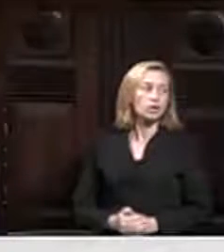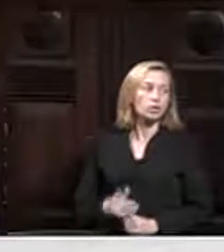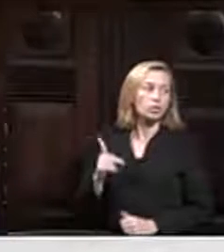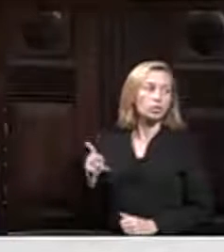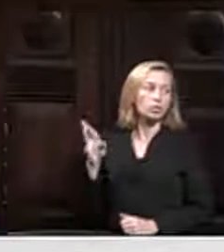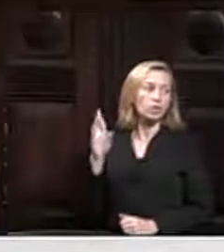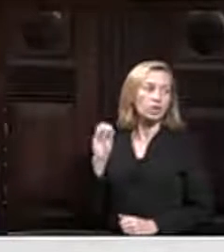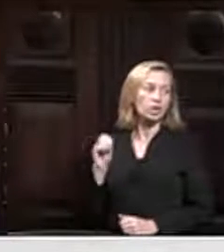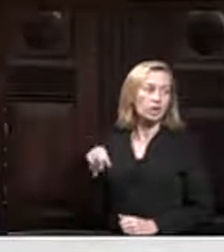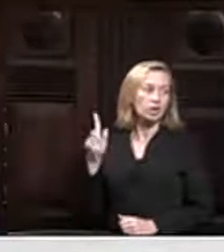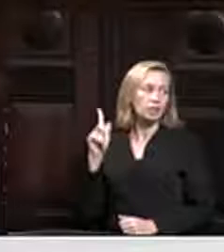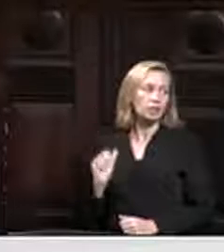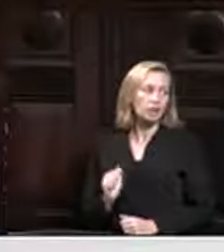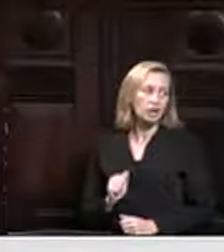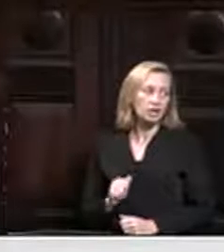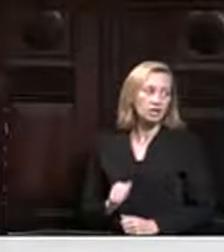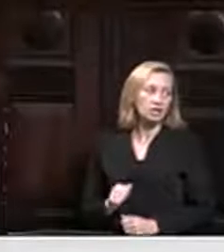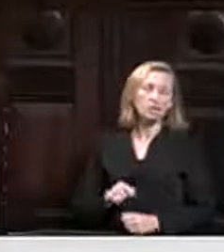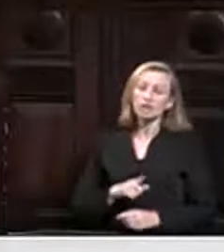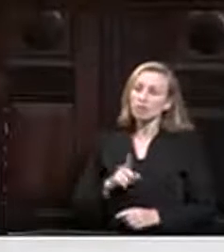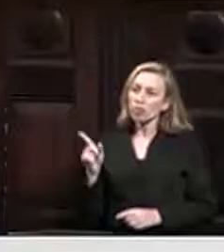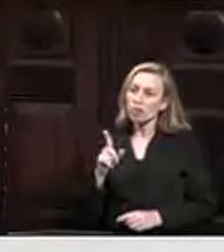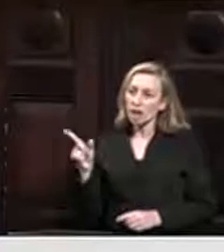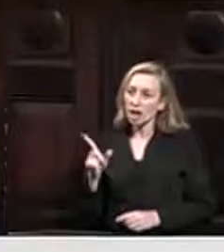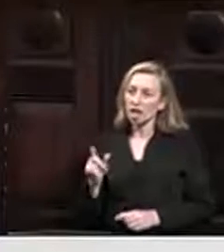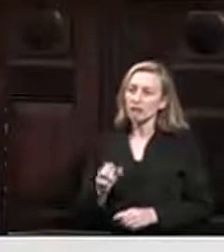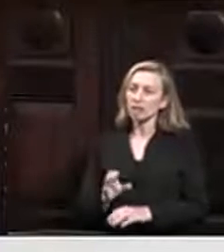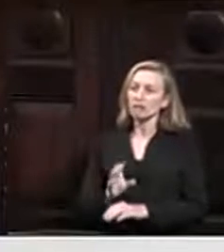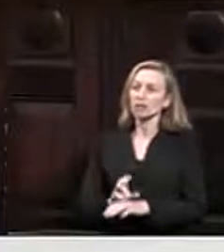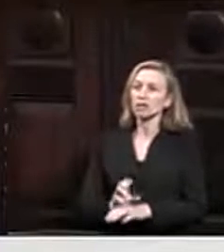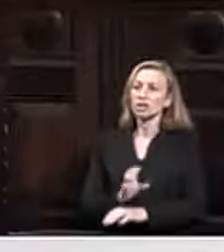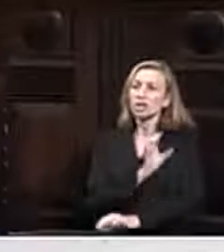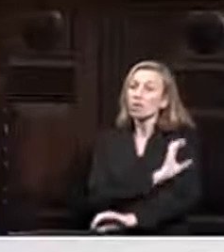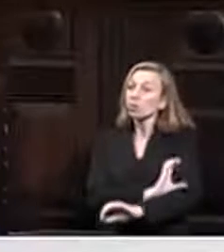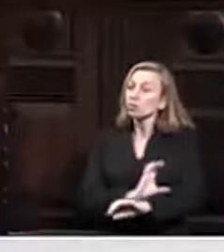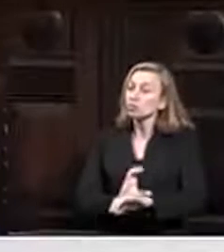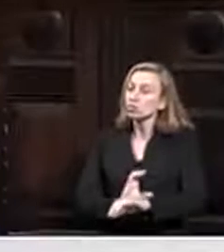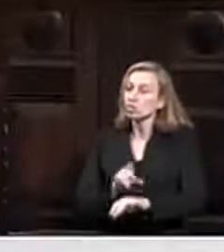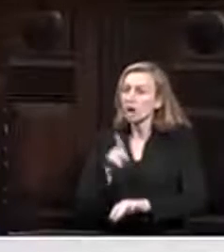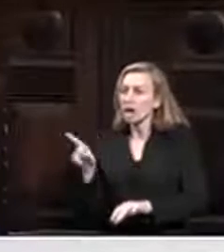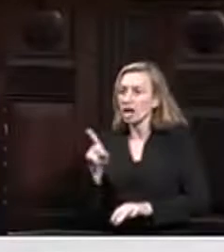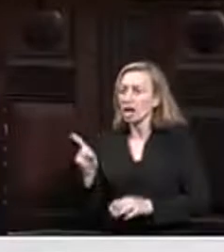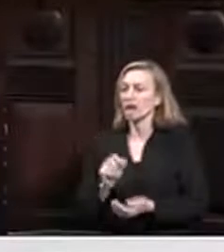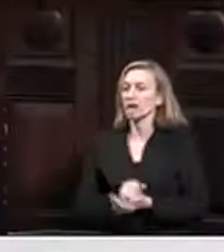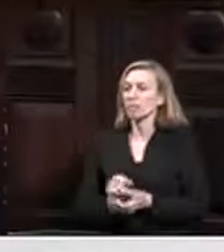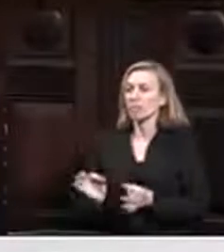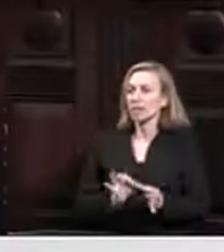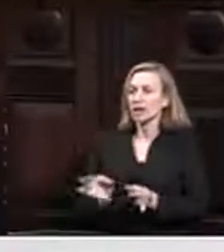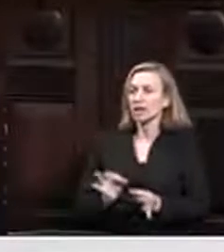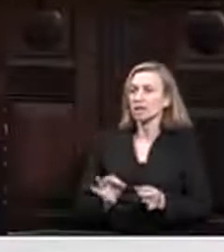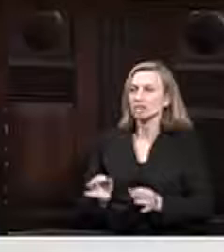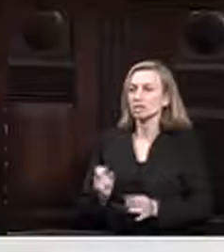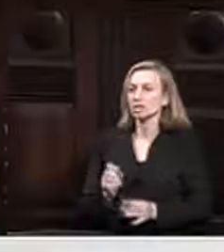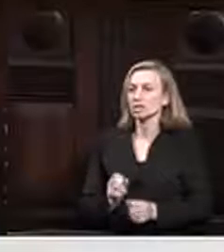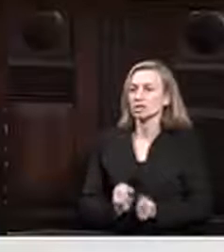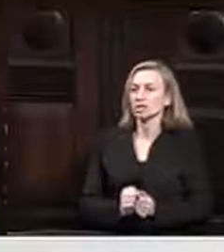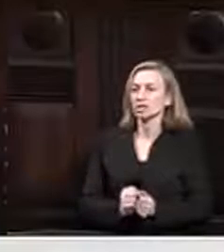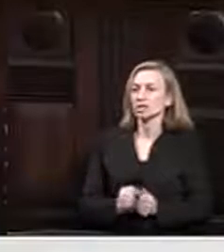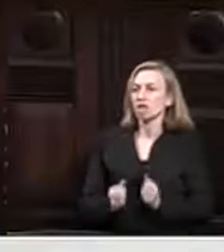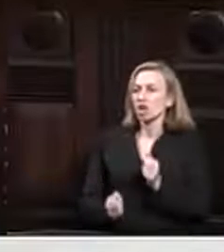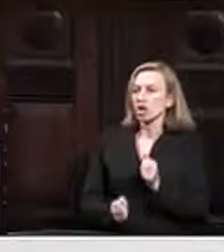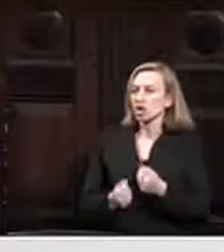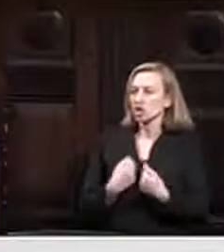foi um programa que foi lá no Fundo da Cultura retirar dinheiro, não. Não foi um programa que foi lá no Fundo do Esporte retirar dinheiro, não. Muito